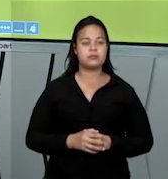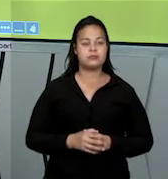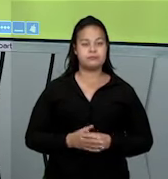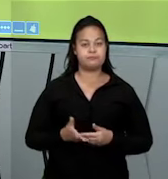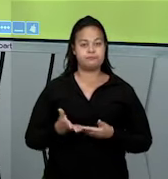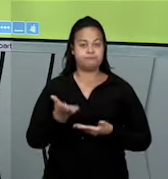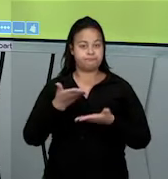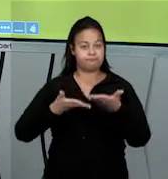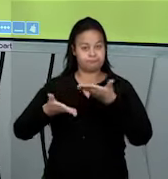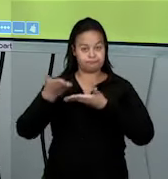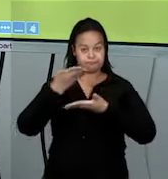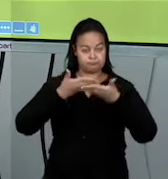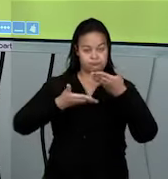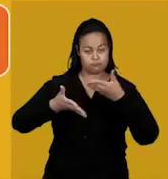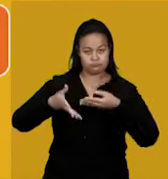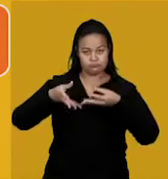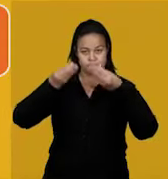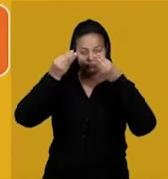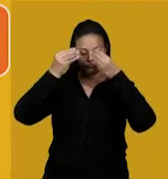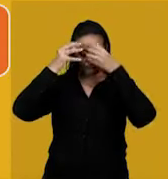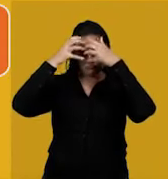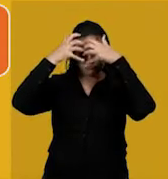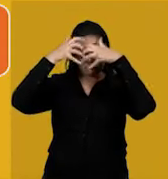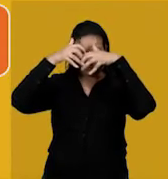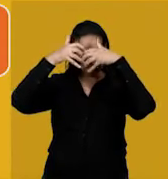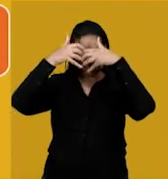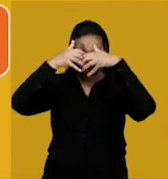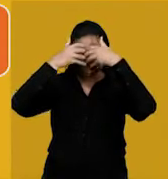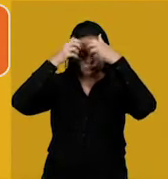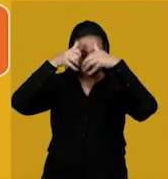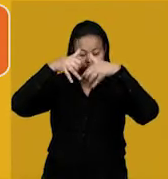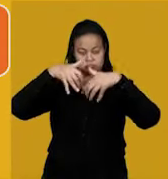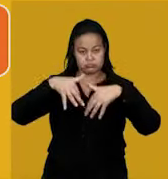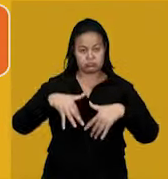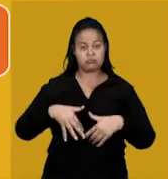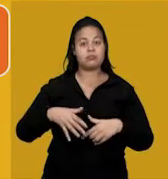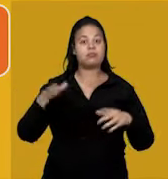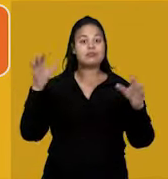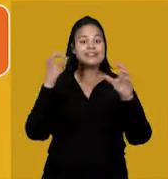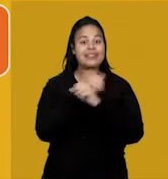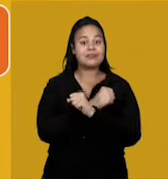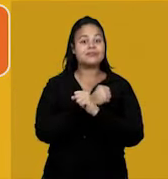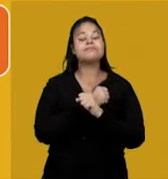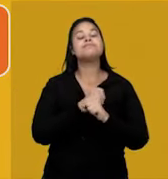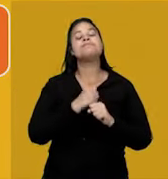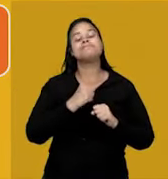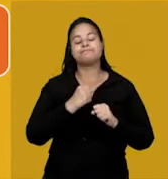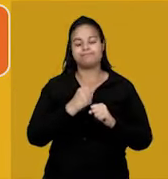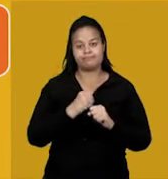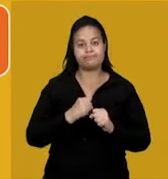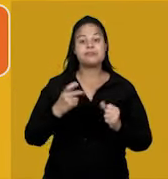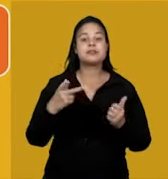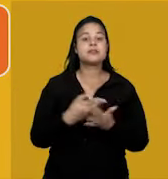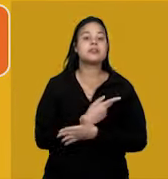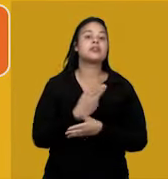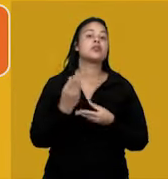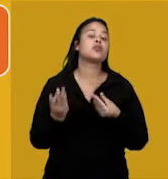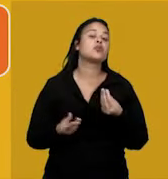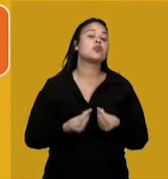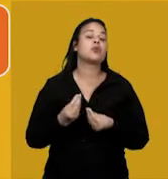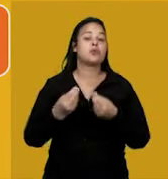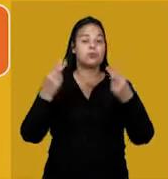Transmissão do impulso nervoso. A transmissão do impulso nervoso ela é muito rápida e ela vai acontecer através